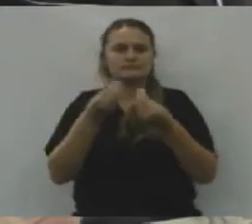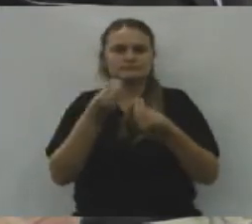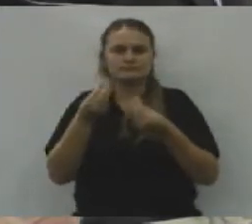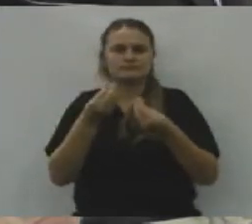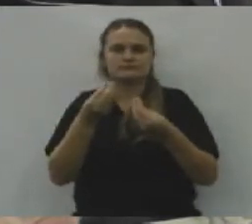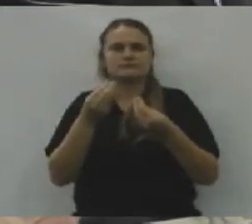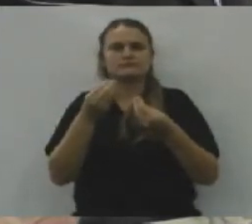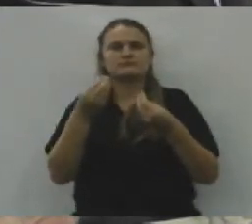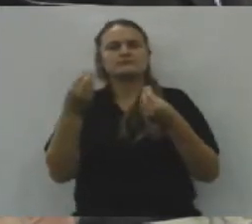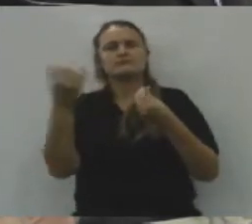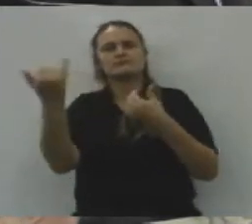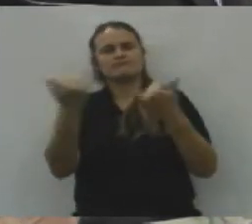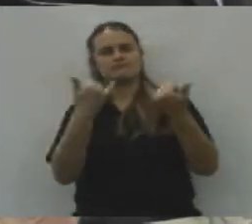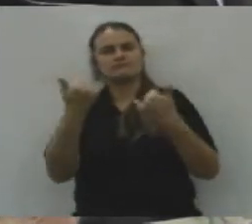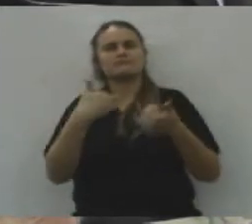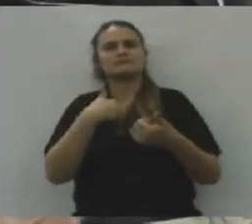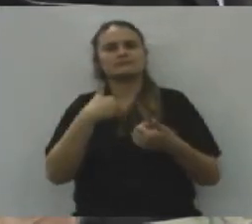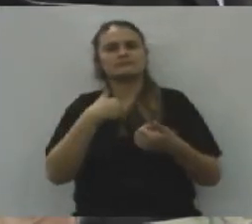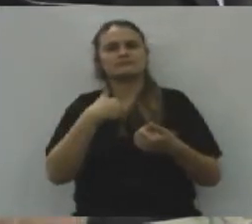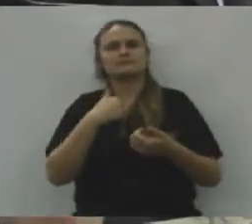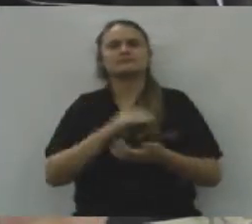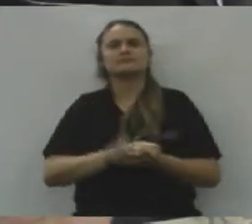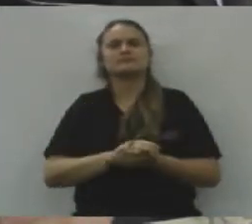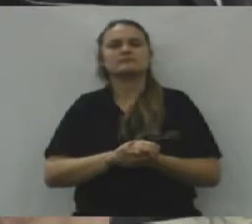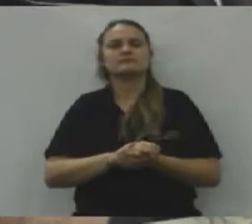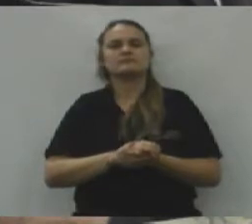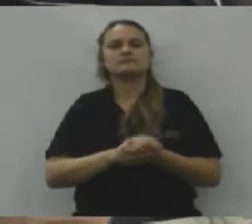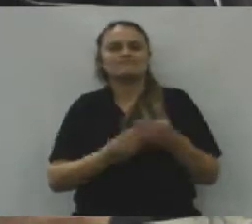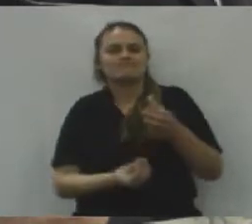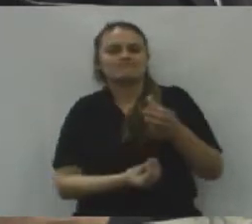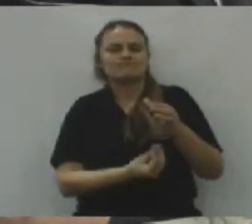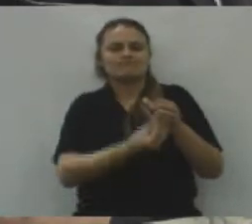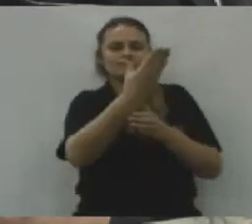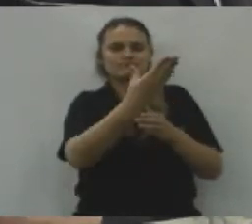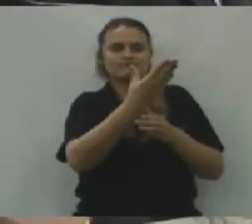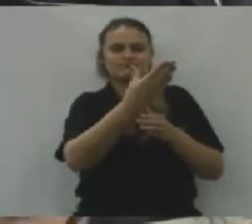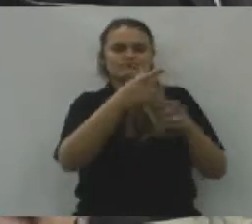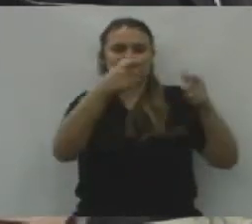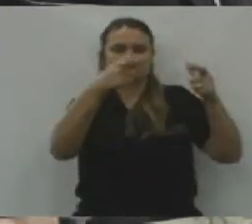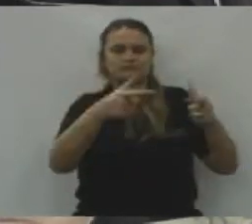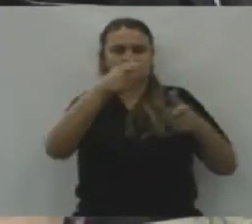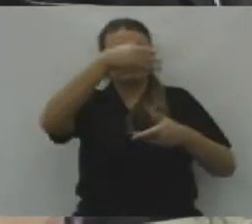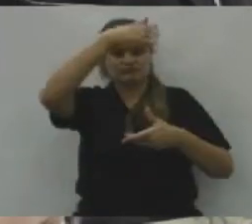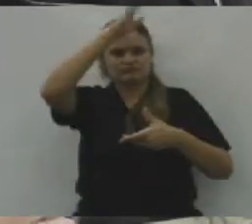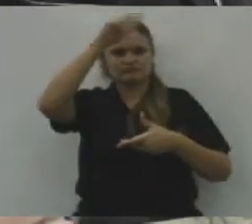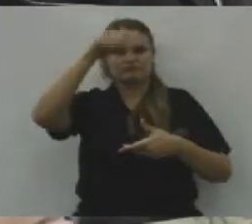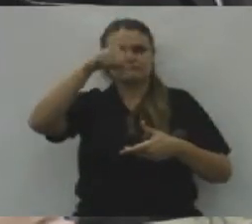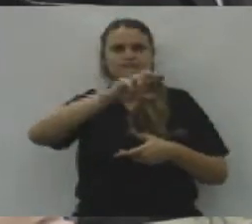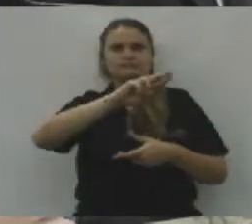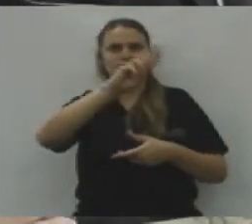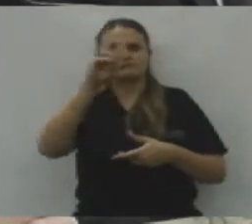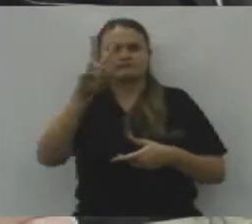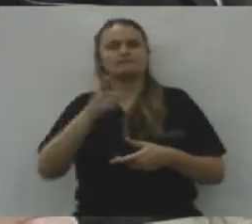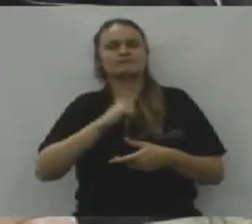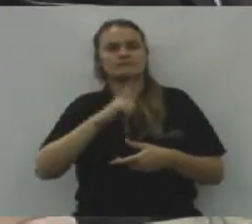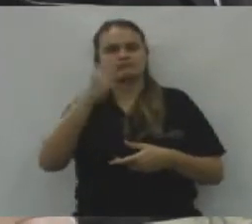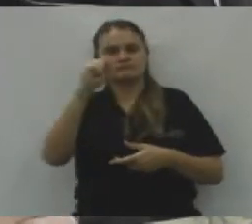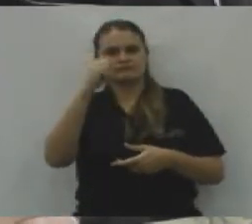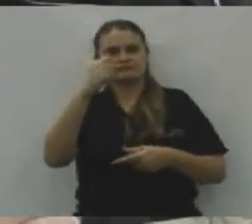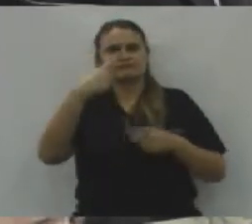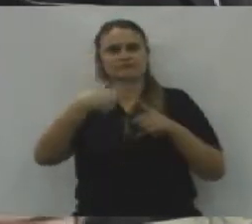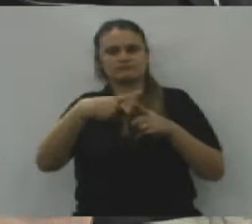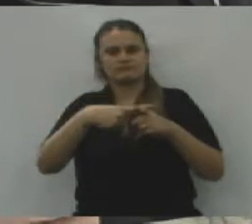Também eles me informaram que, desde que foi formado, né, o quartel aqui, União da Vitória, já tiveram 8